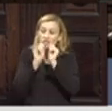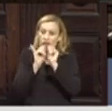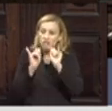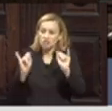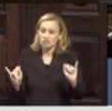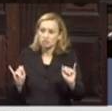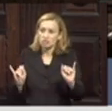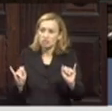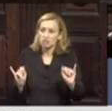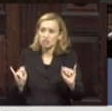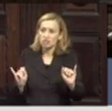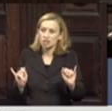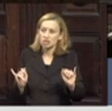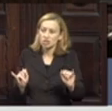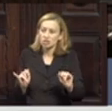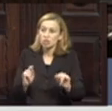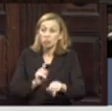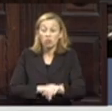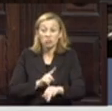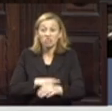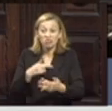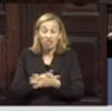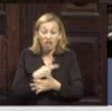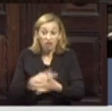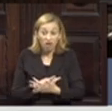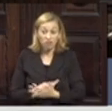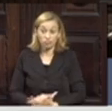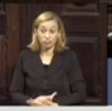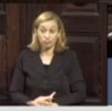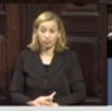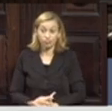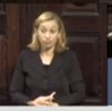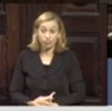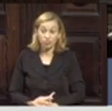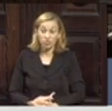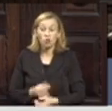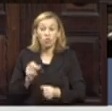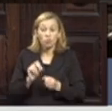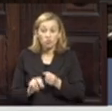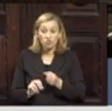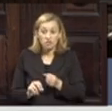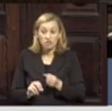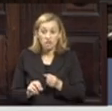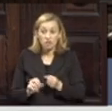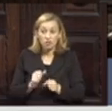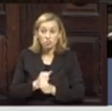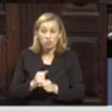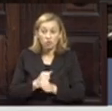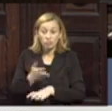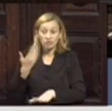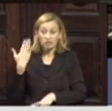o Ministério da Saúde está escondendo esse fato. Eu não estou afirmando isso, mas me faz pensar